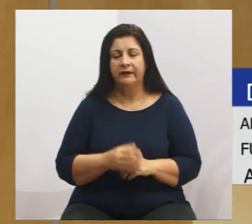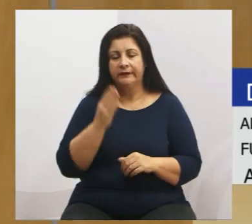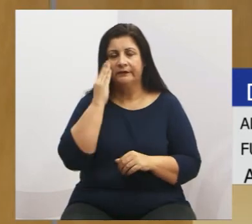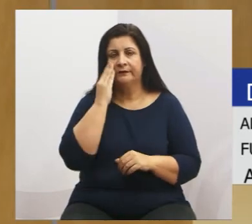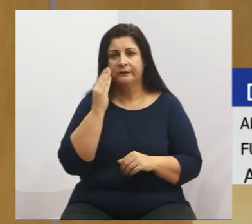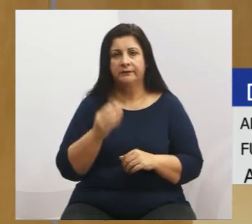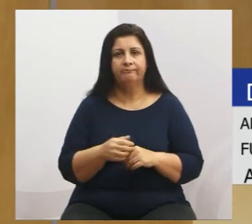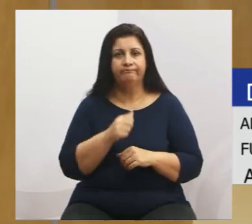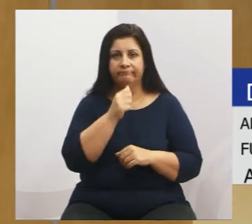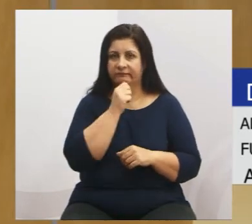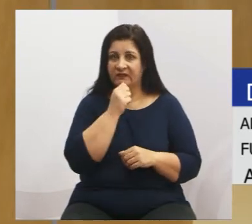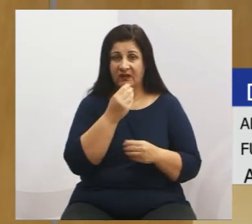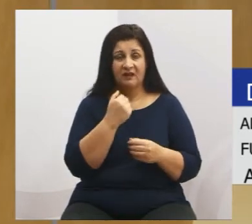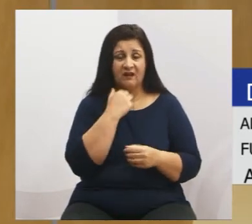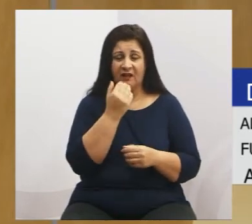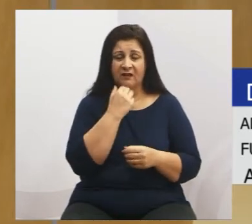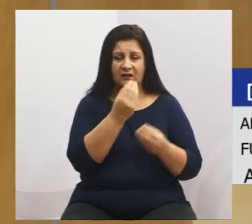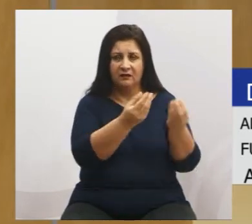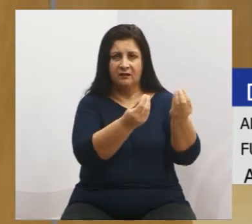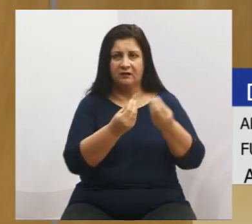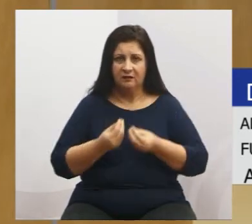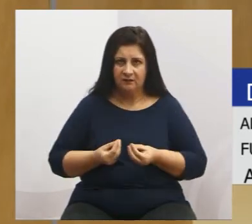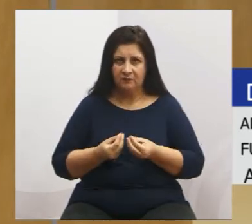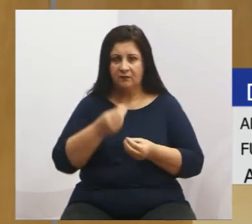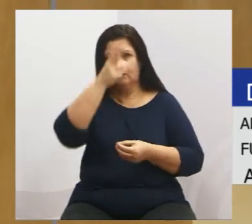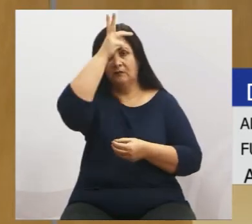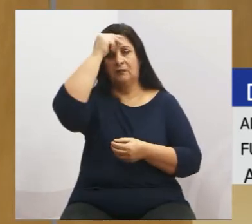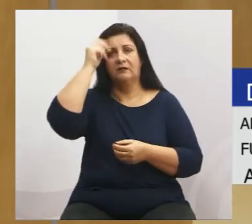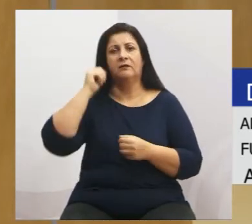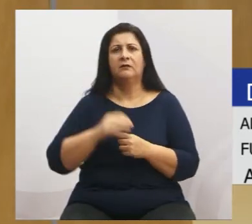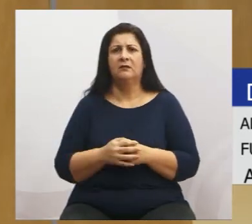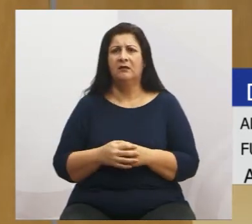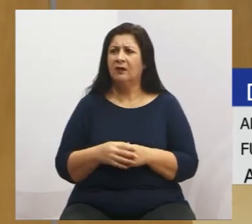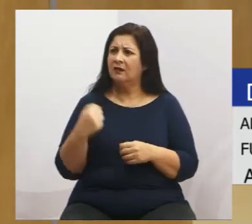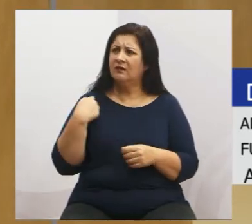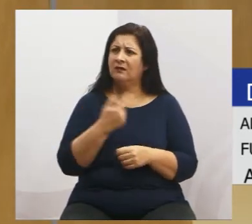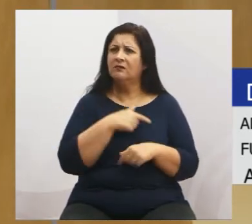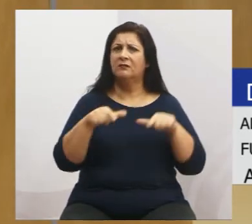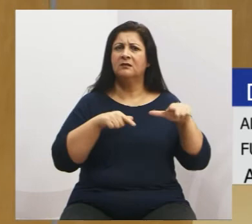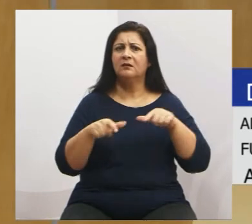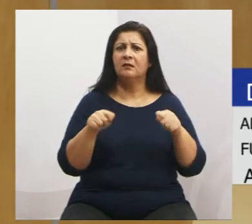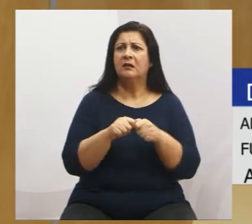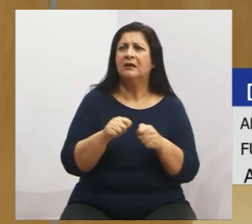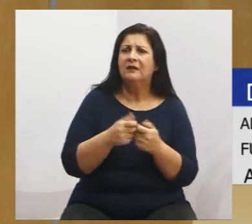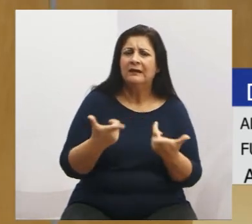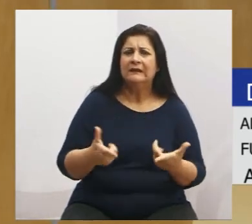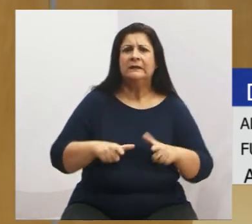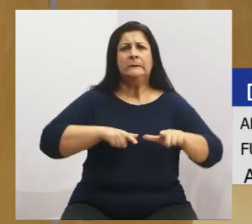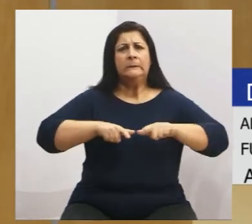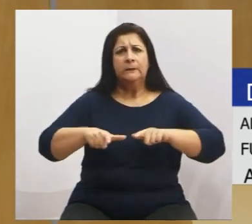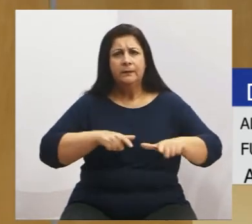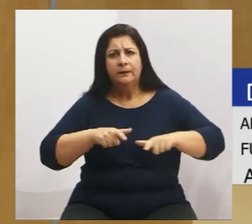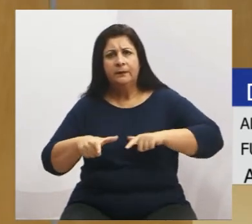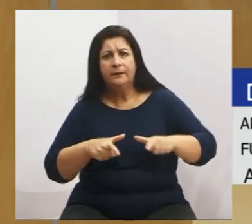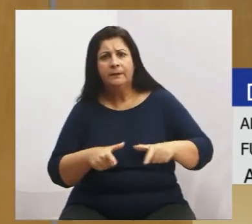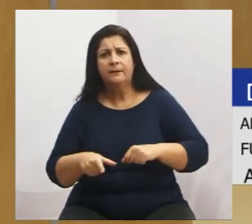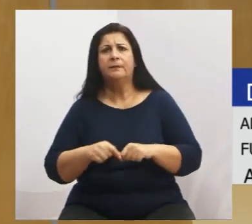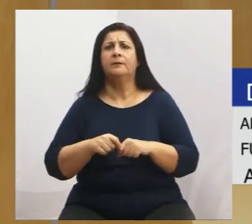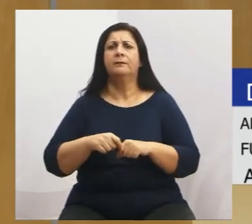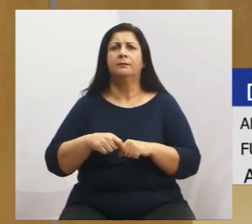ninguém devolver 1.200.000. Parece que tudo que a gente faz aqui, gasta um tempão, traz o